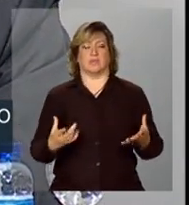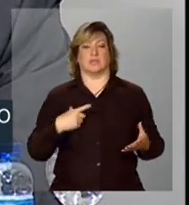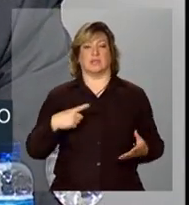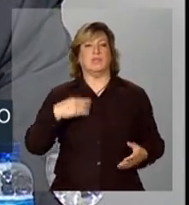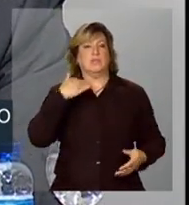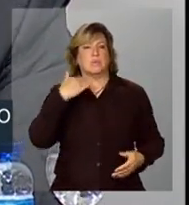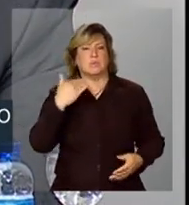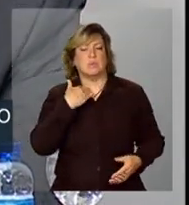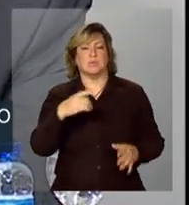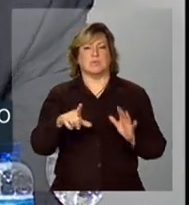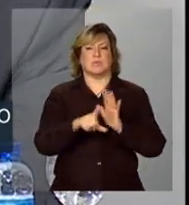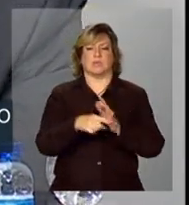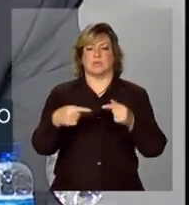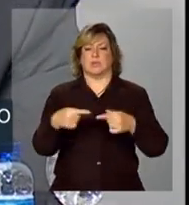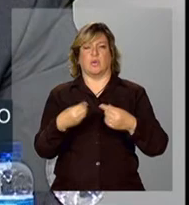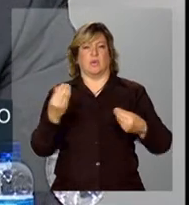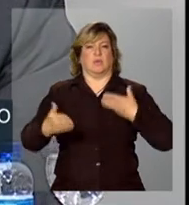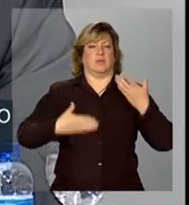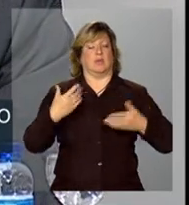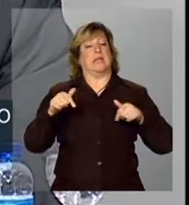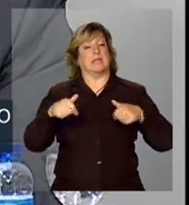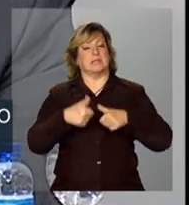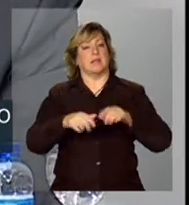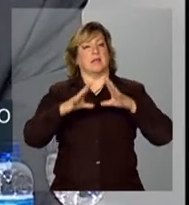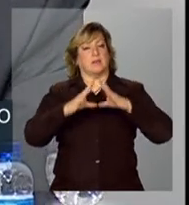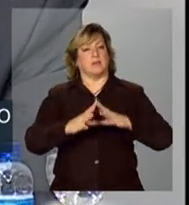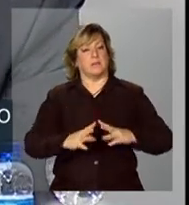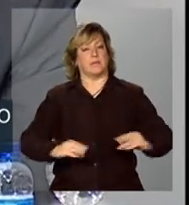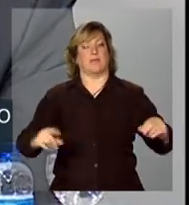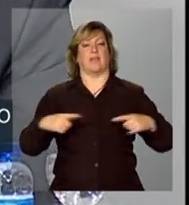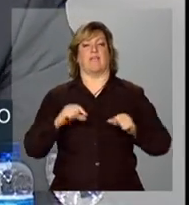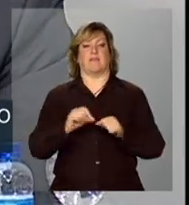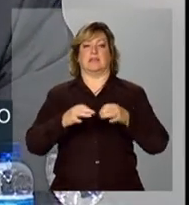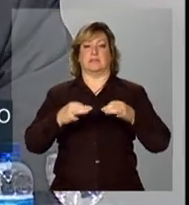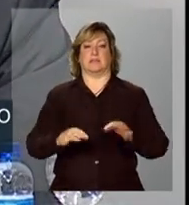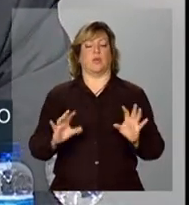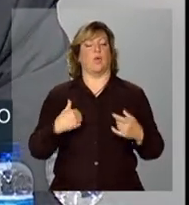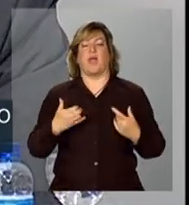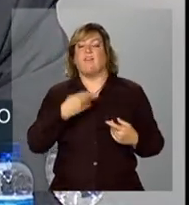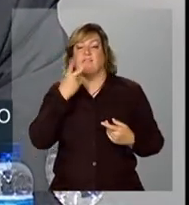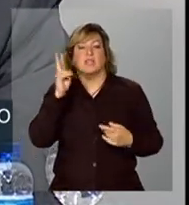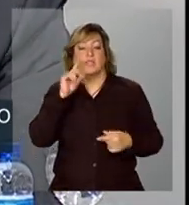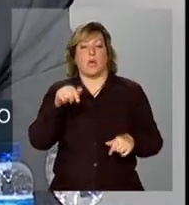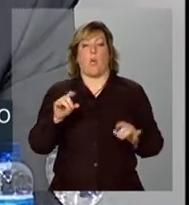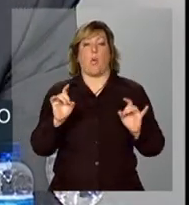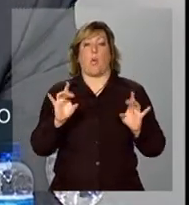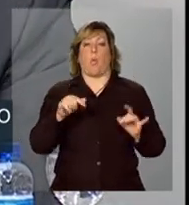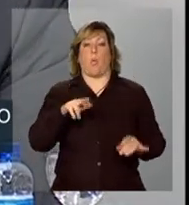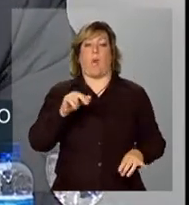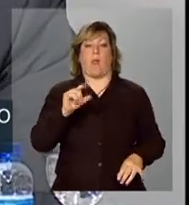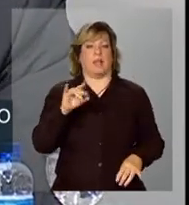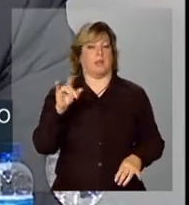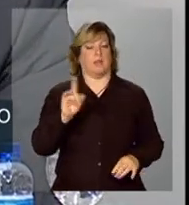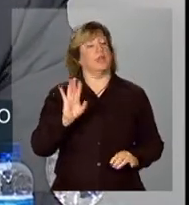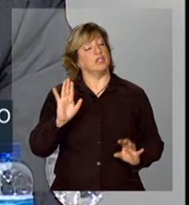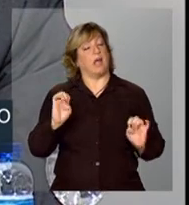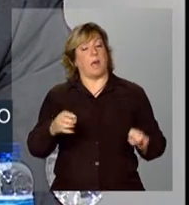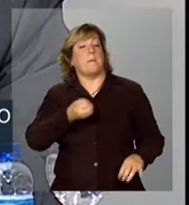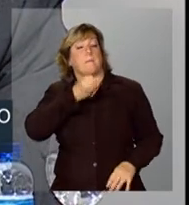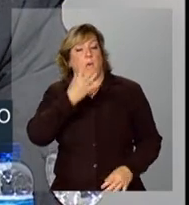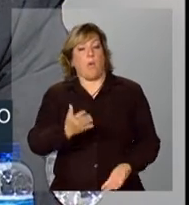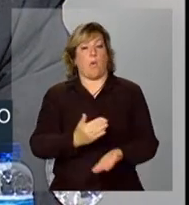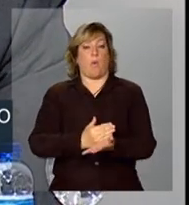jurídica era muito forte, e isso está se estabelecendo. Eu não quero entrar no mérito da qualidade, mas já é um começo, gente. É um